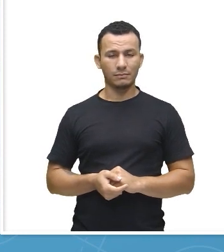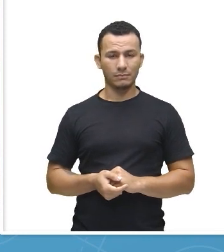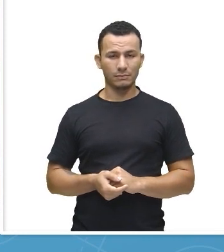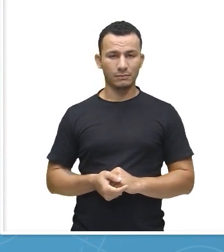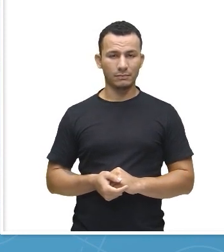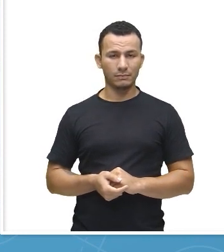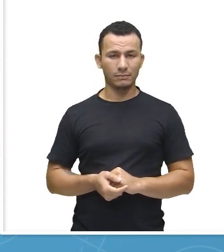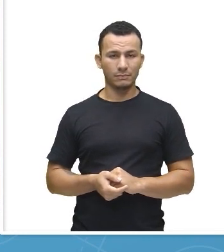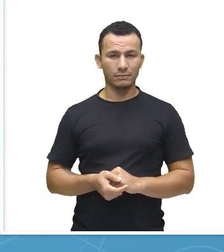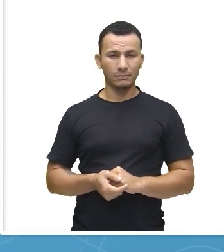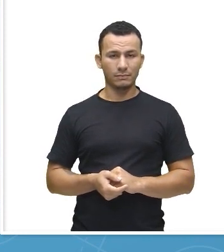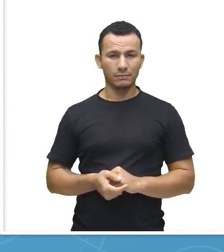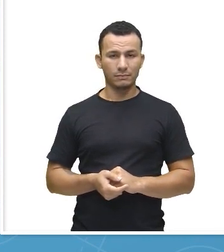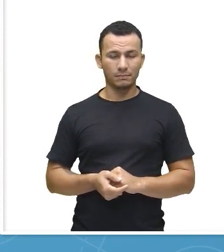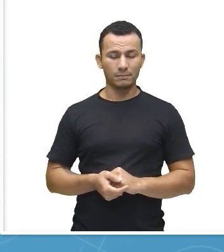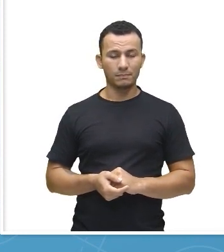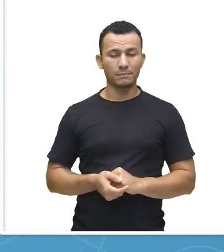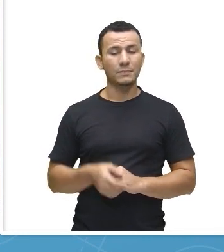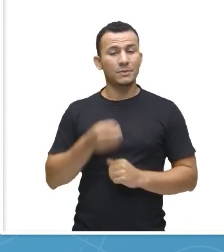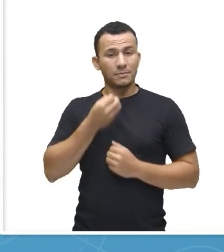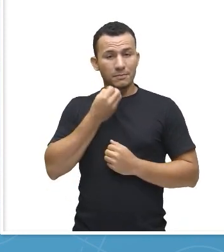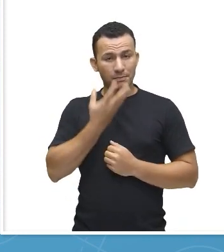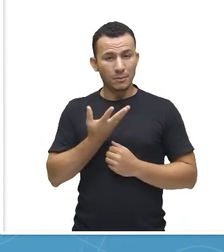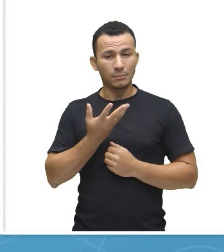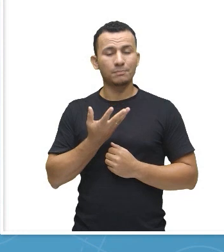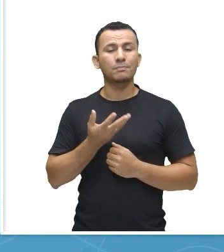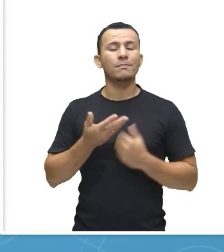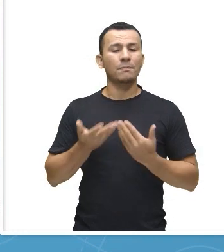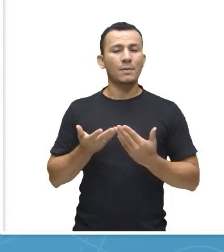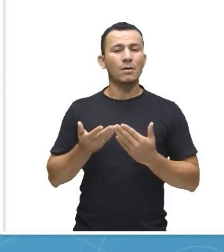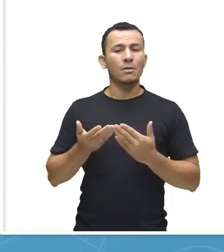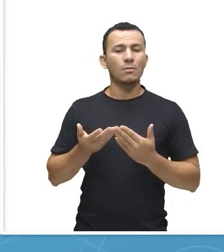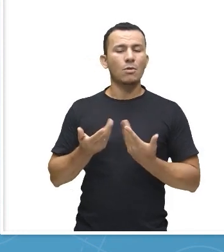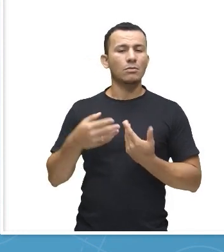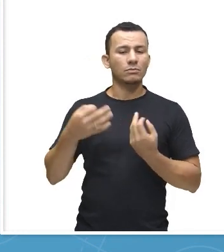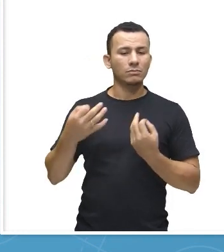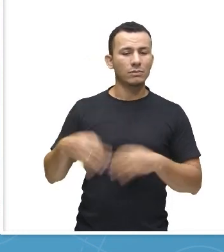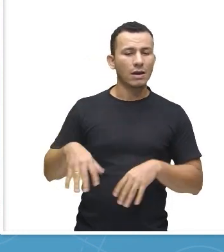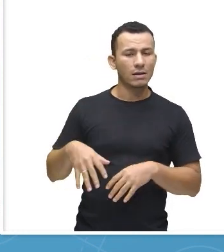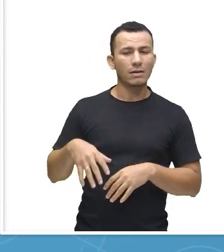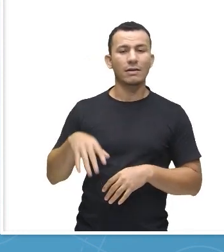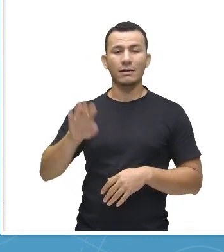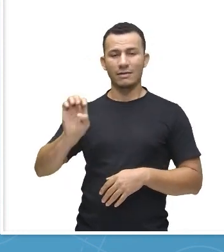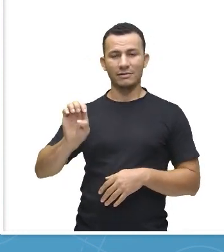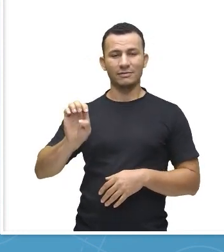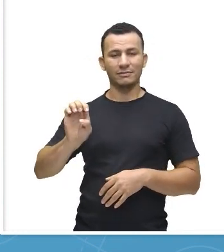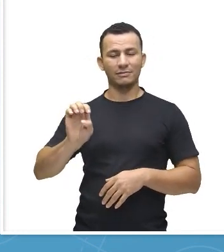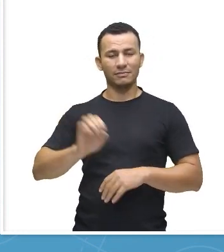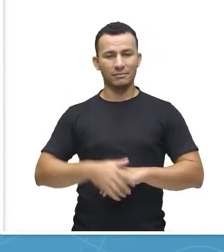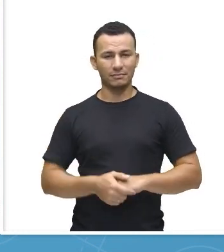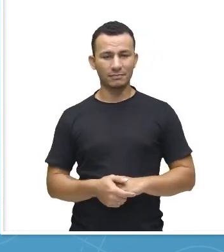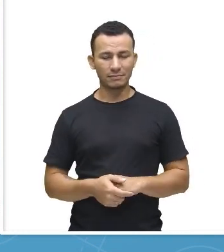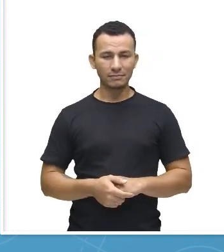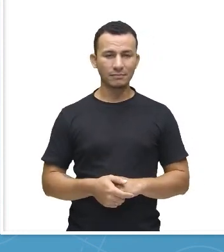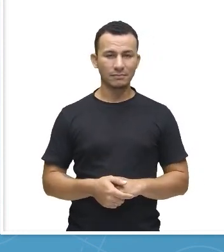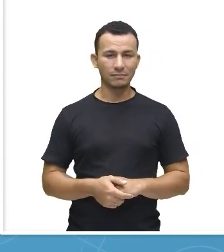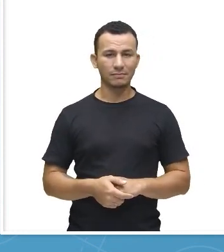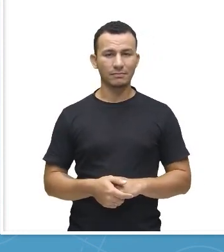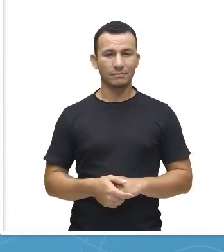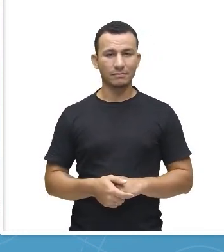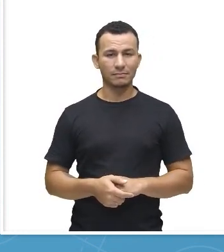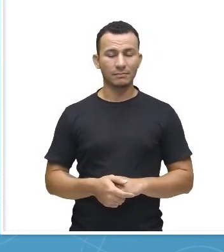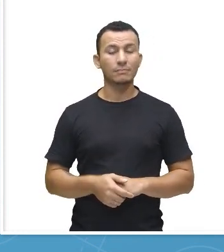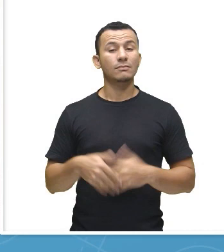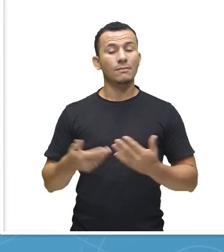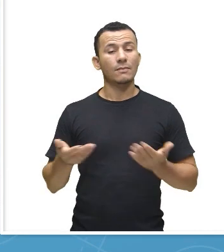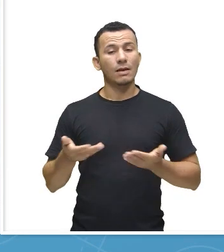esquerda. Muito bem, aqui, então vamos para a nossa resposta. Letra E.